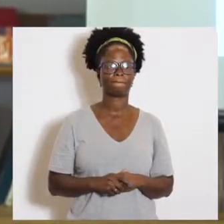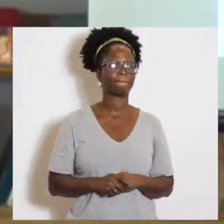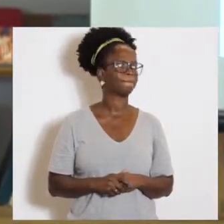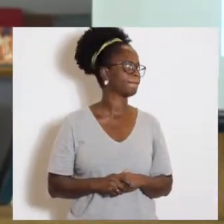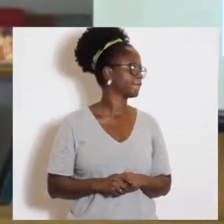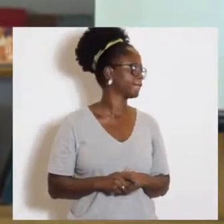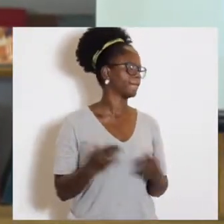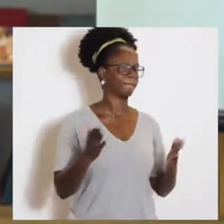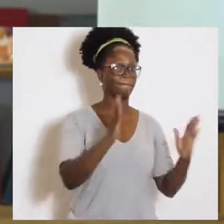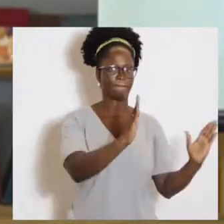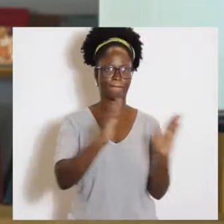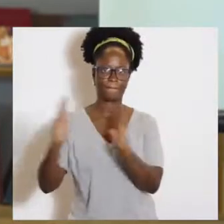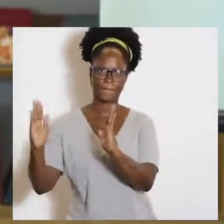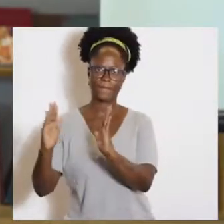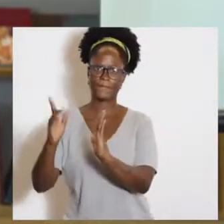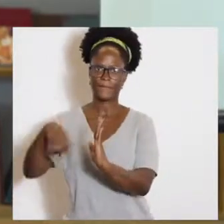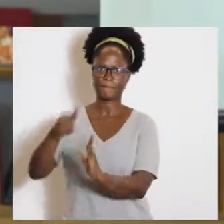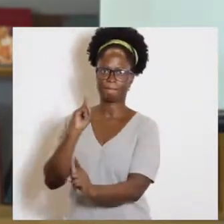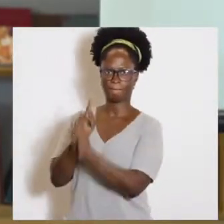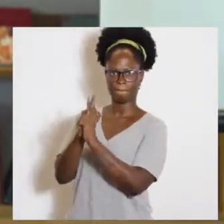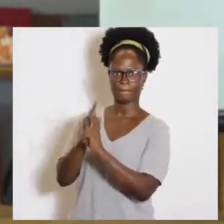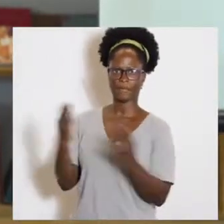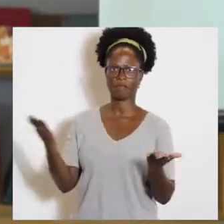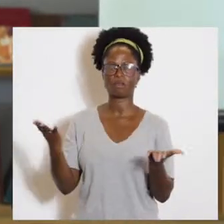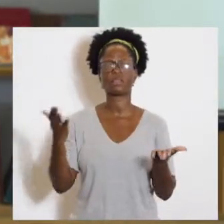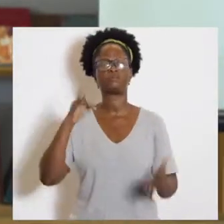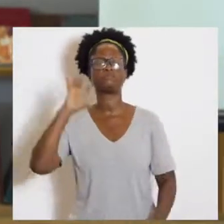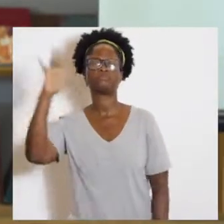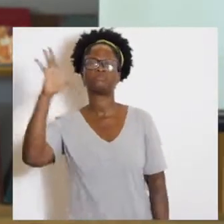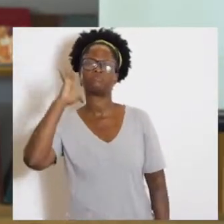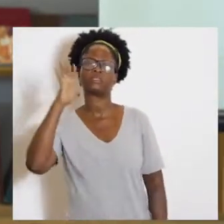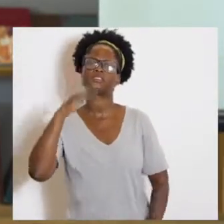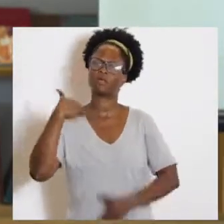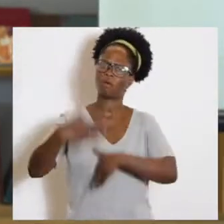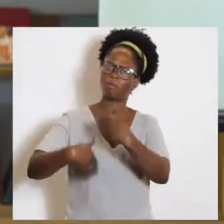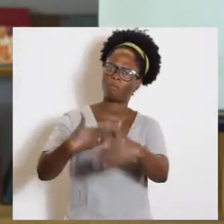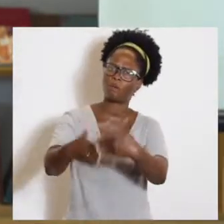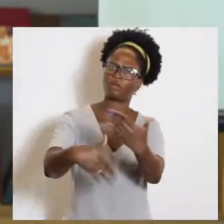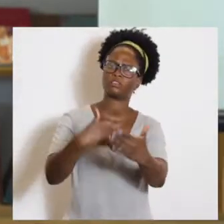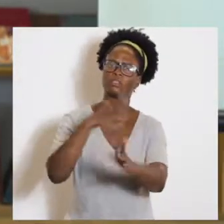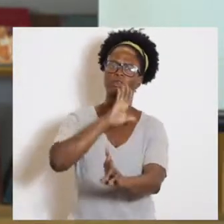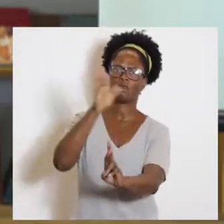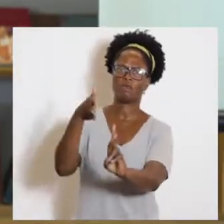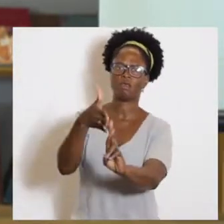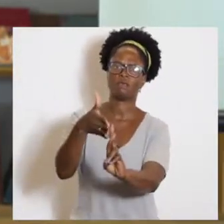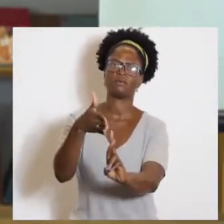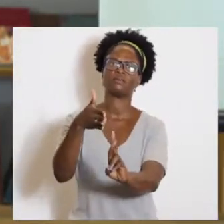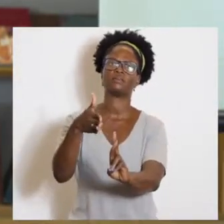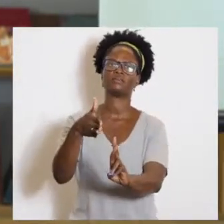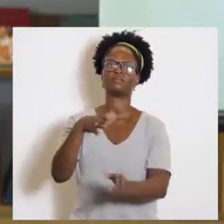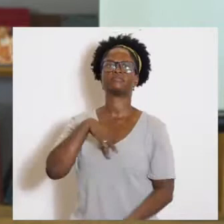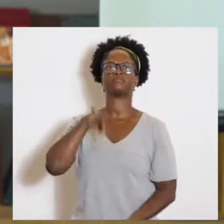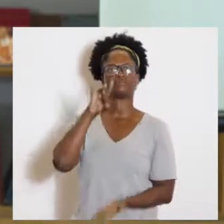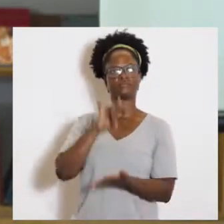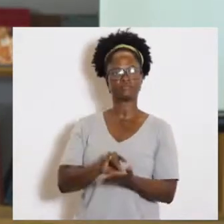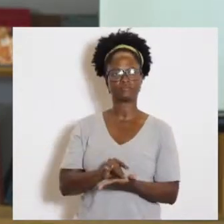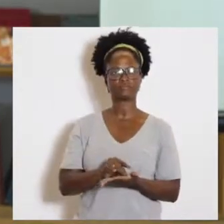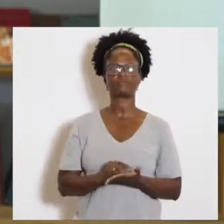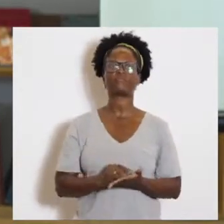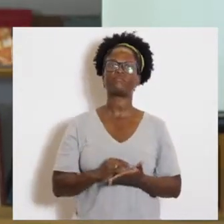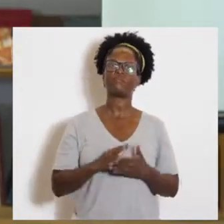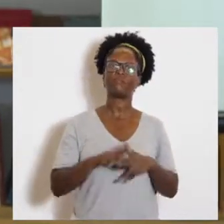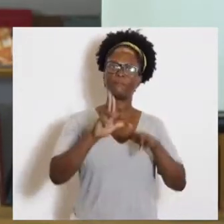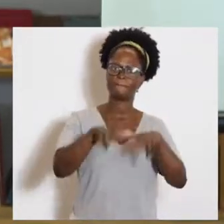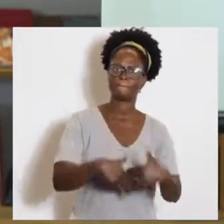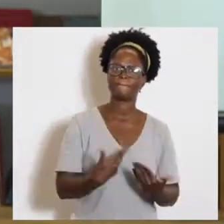passando por segundo momento nosso encontro eu ia pensar esse processo de representação realista realizado a